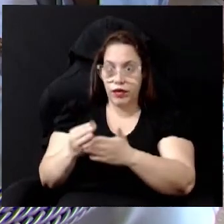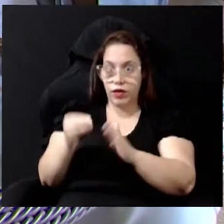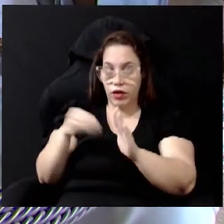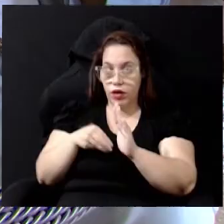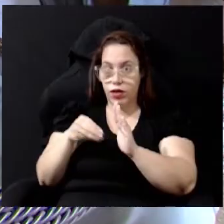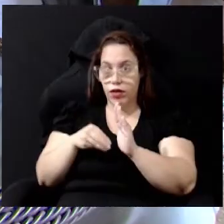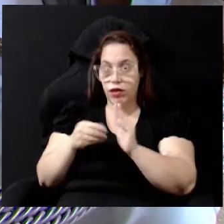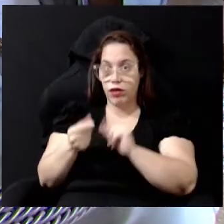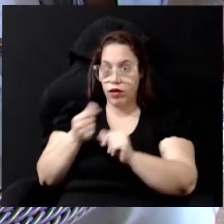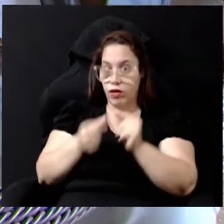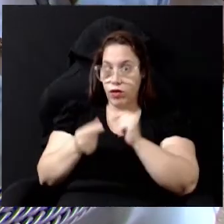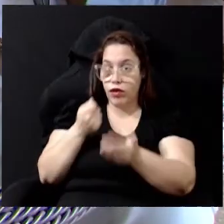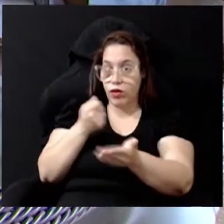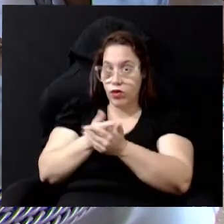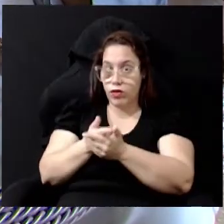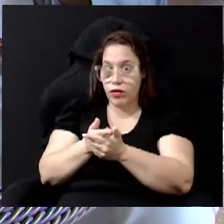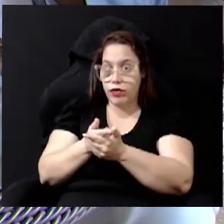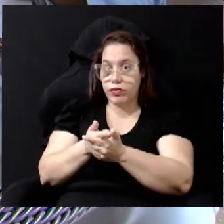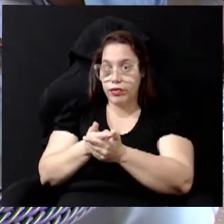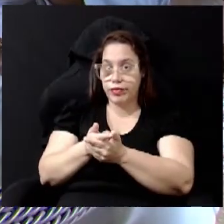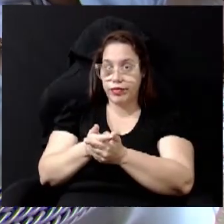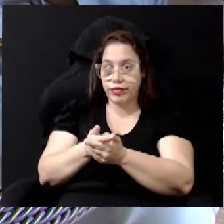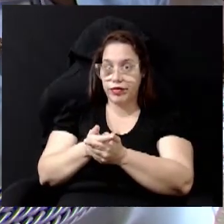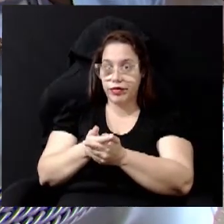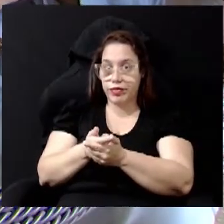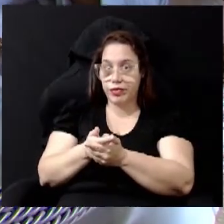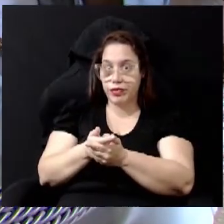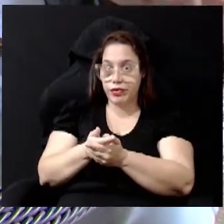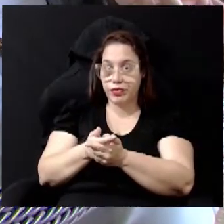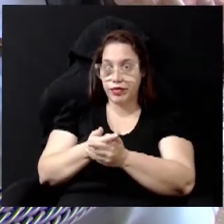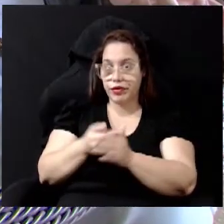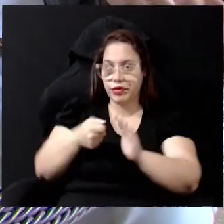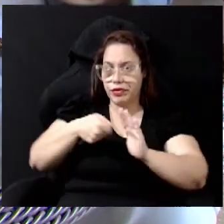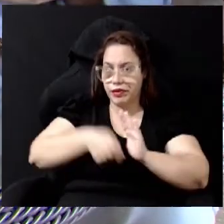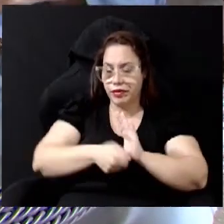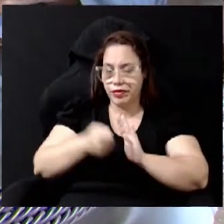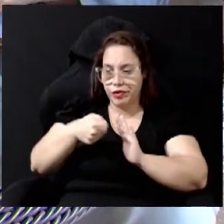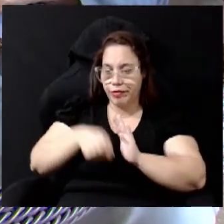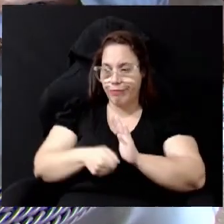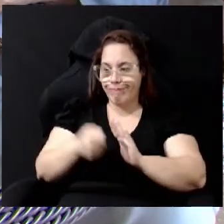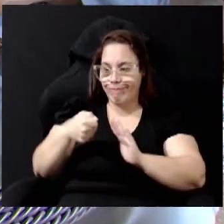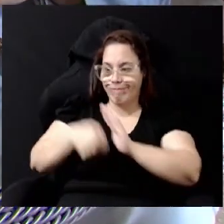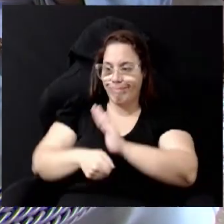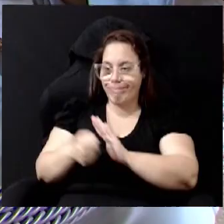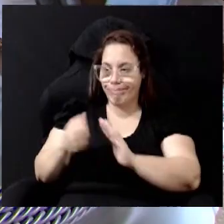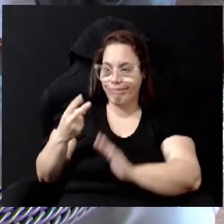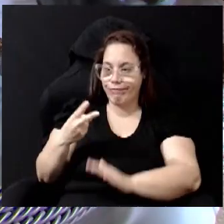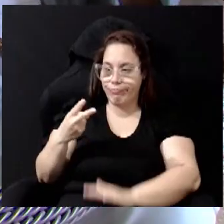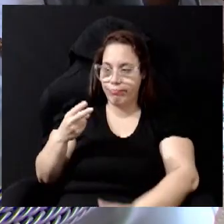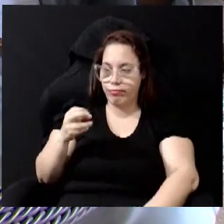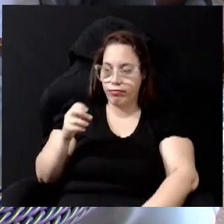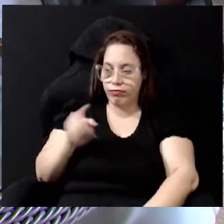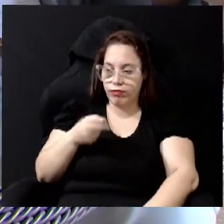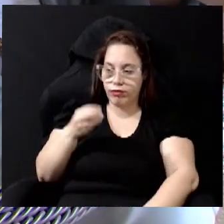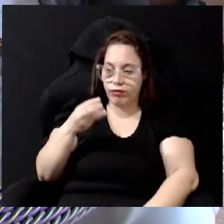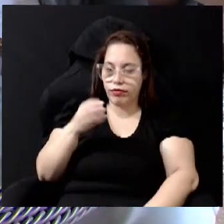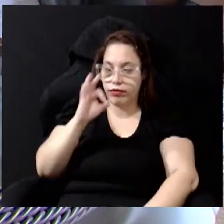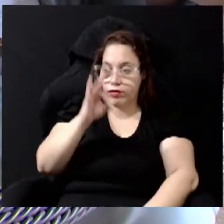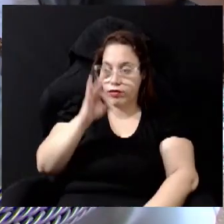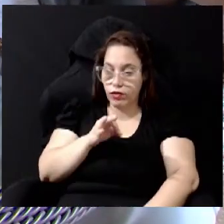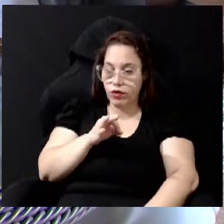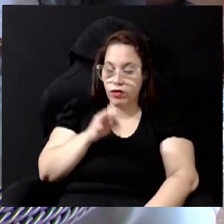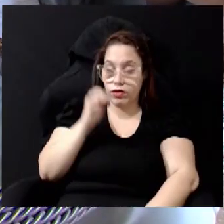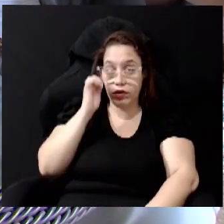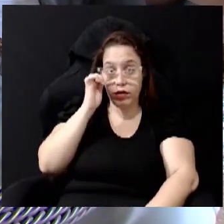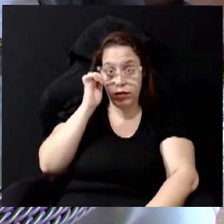está pagando, fazer uma aplicação de curto prazo mesmo, que aí aqueles 2, 3% que ela que ela tá